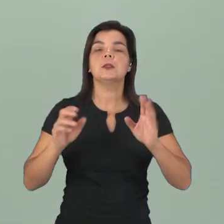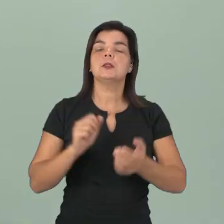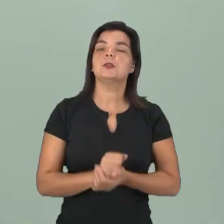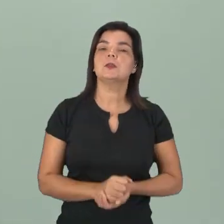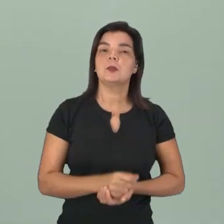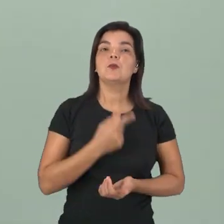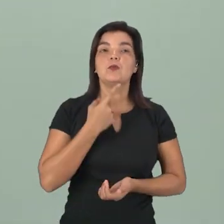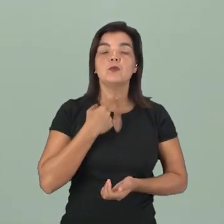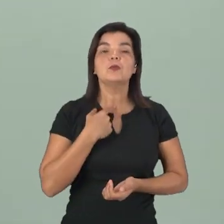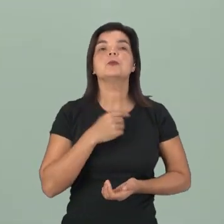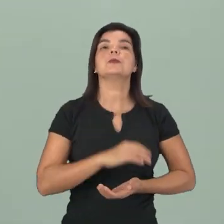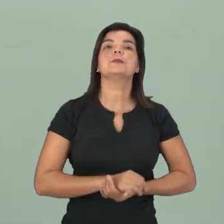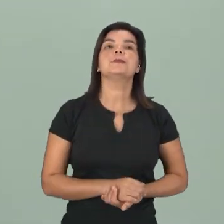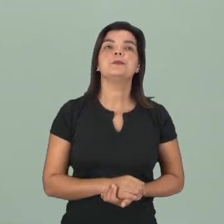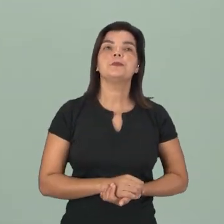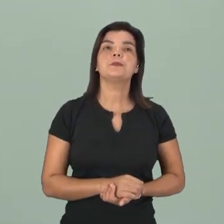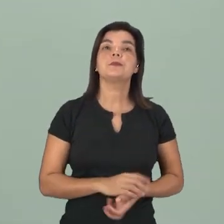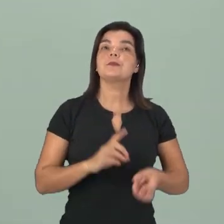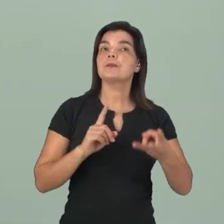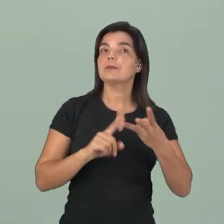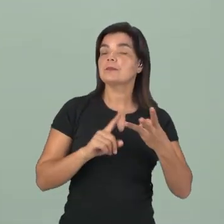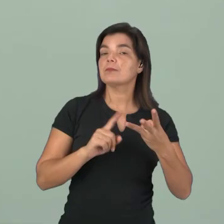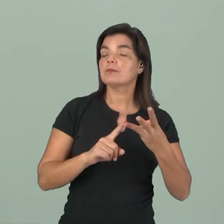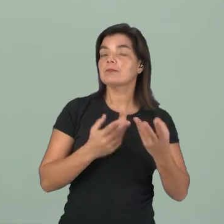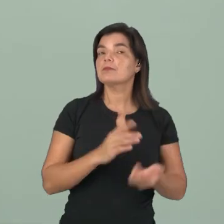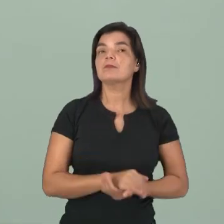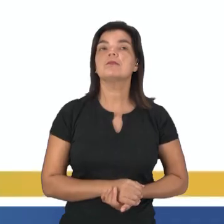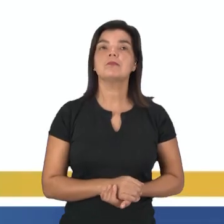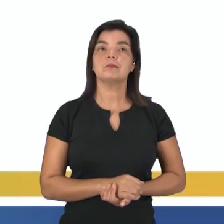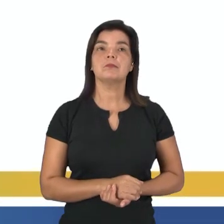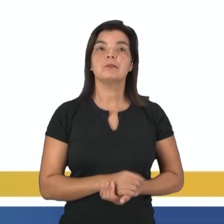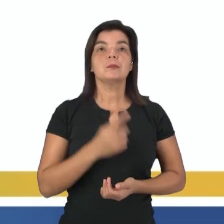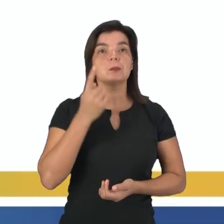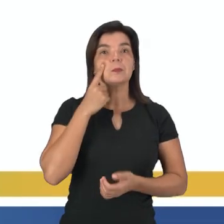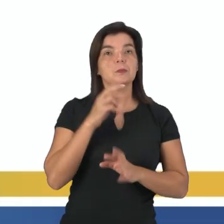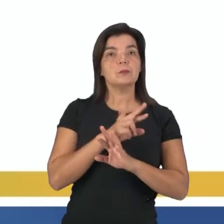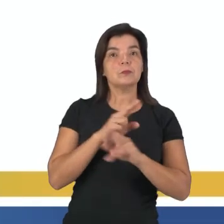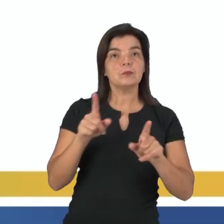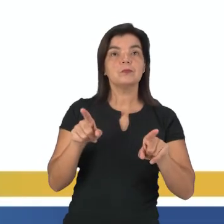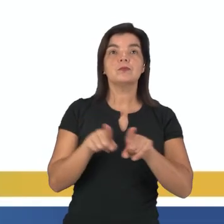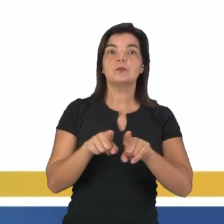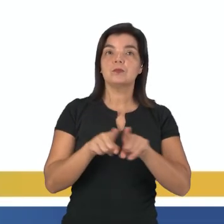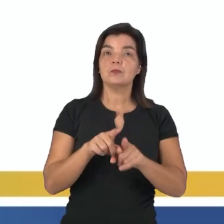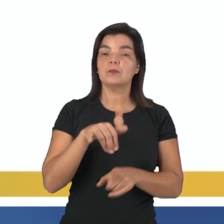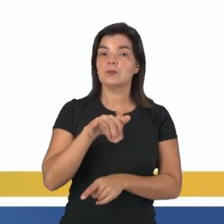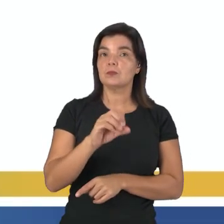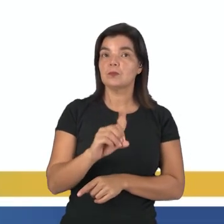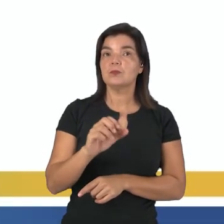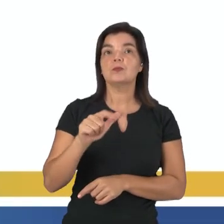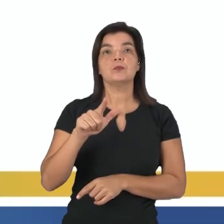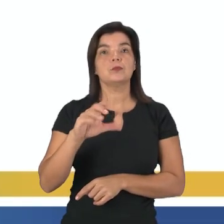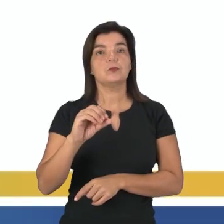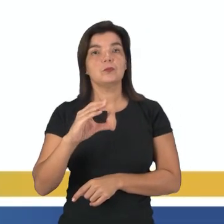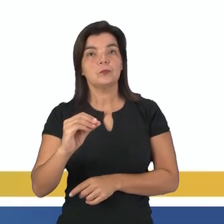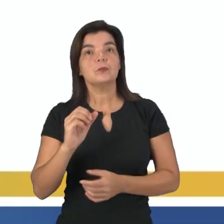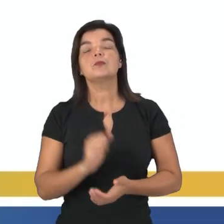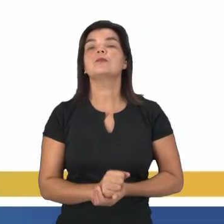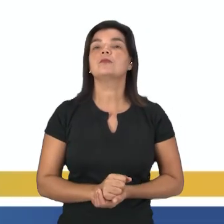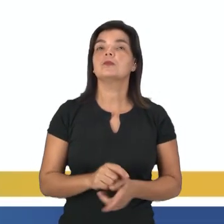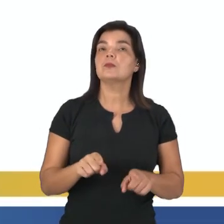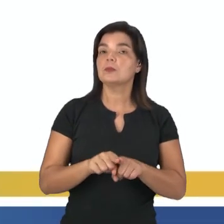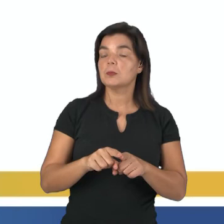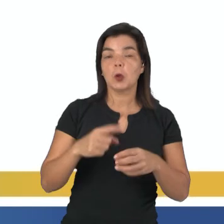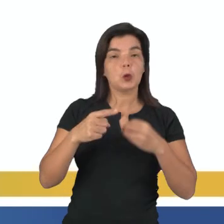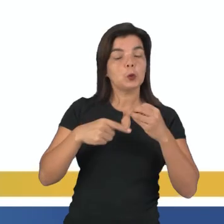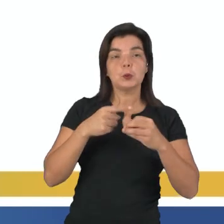seu, né, sua vontade de crescer. E por último ali, a sola diferença entre eu e um louco é que não sou louco, ou seja, a diferença entre eu e um louco é que eu não